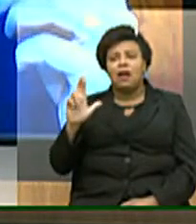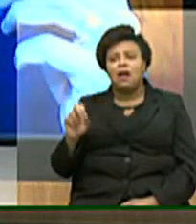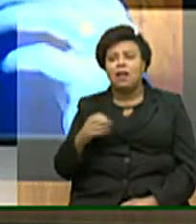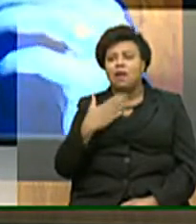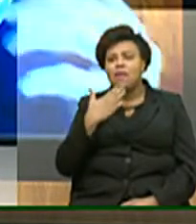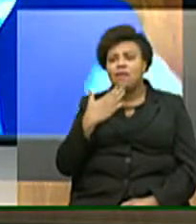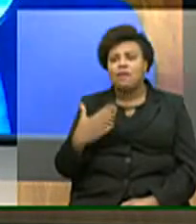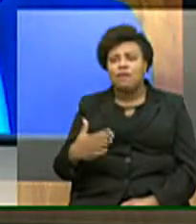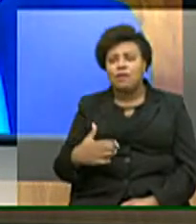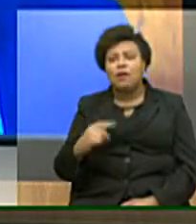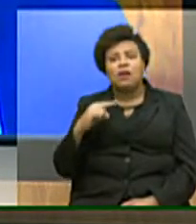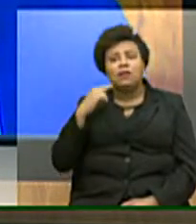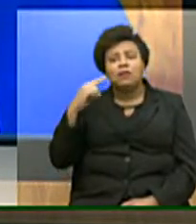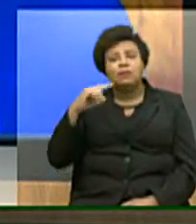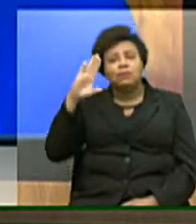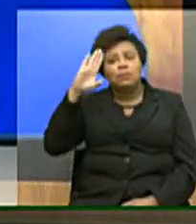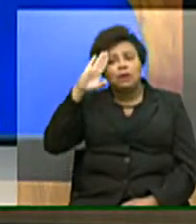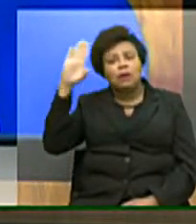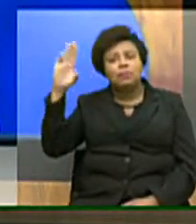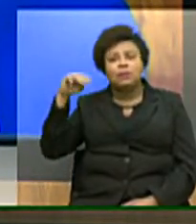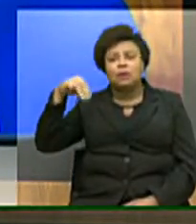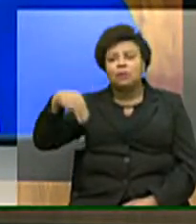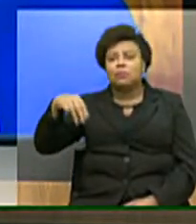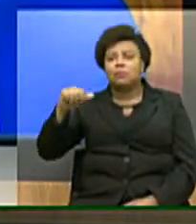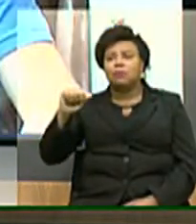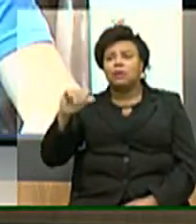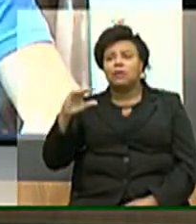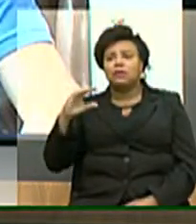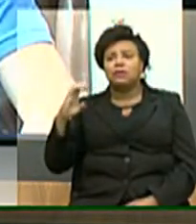favorável, presidente. E deputado Capitão Macedo.